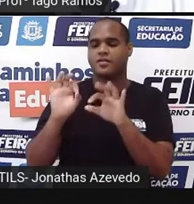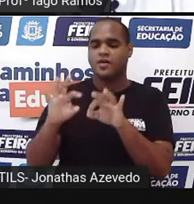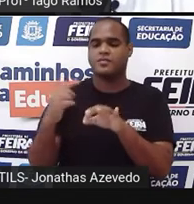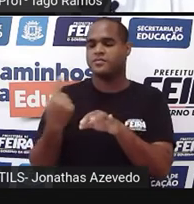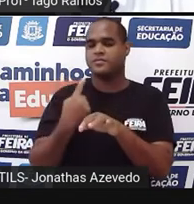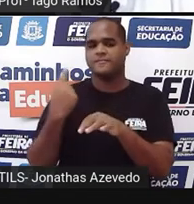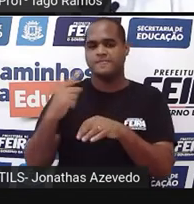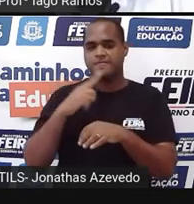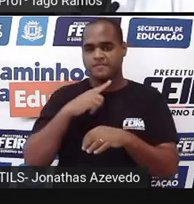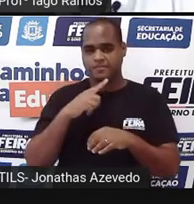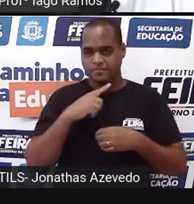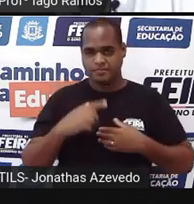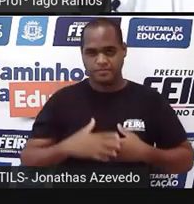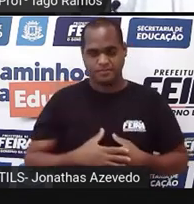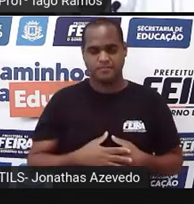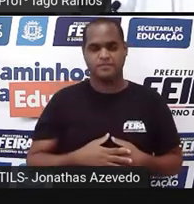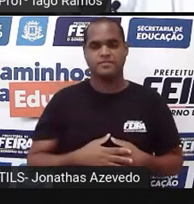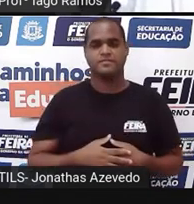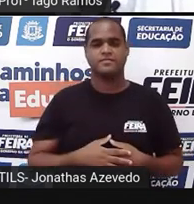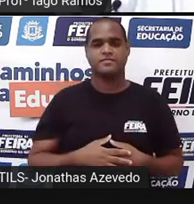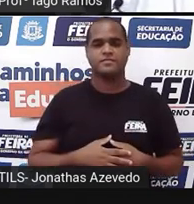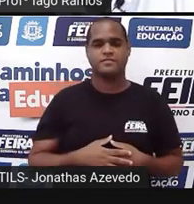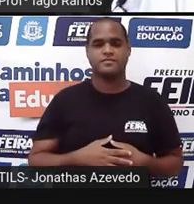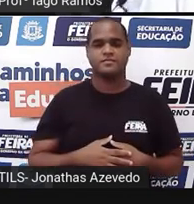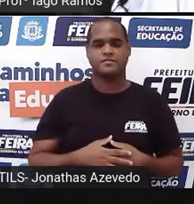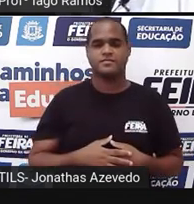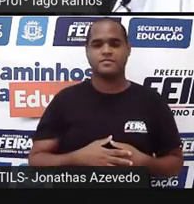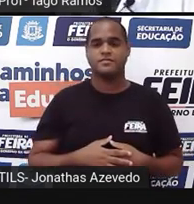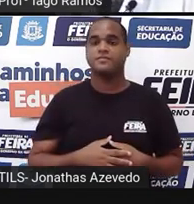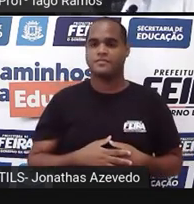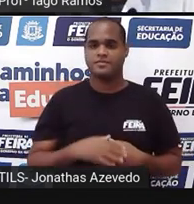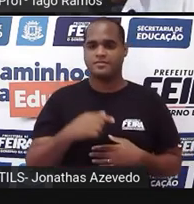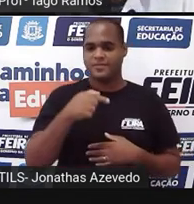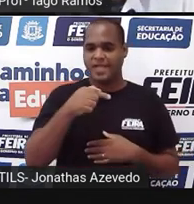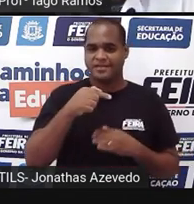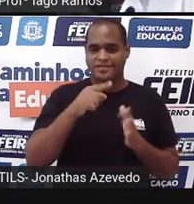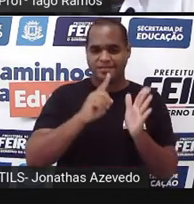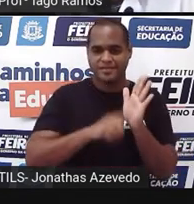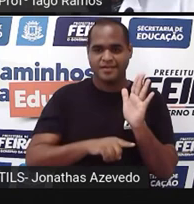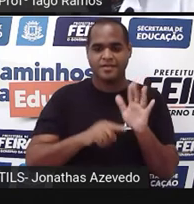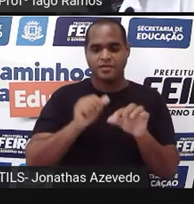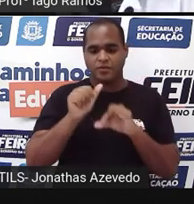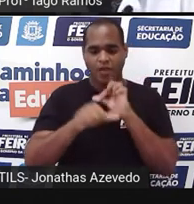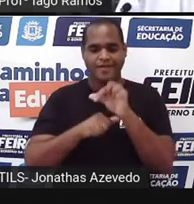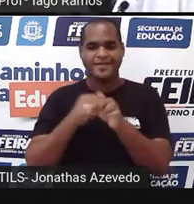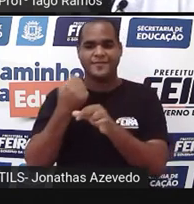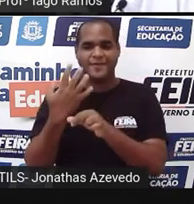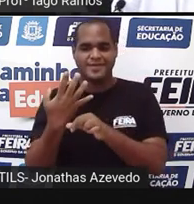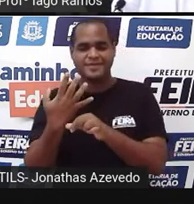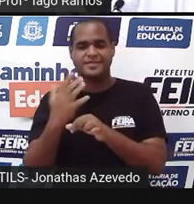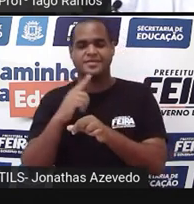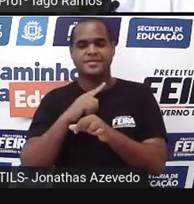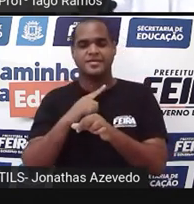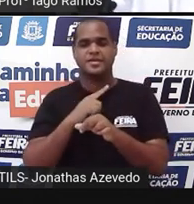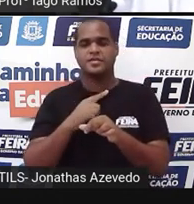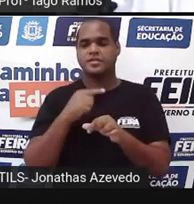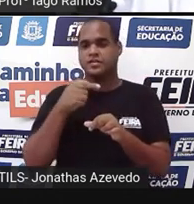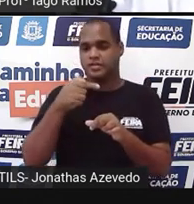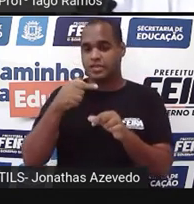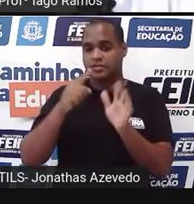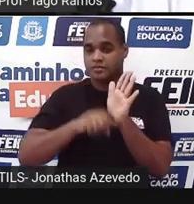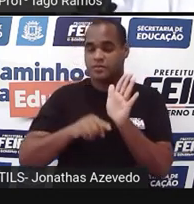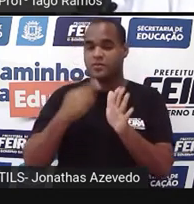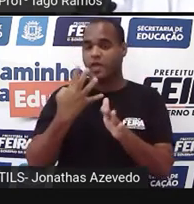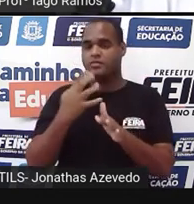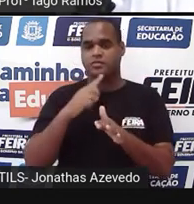a x = 7 - o valor de y fazendo a substituição de Y por quatro então vai ficar 7